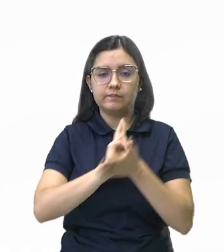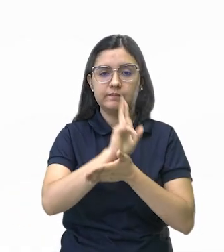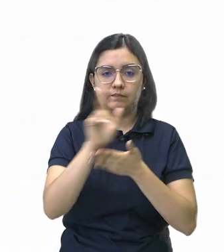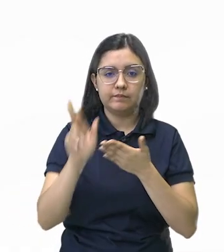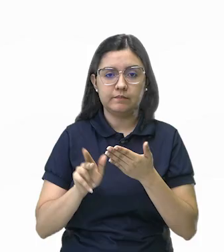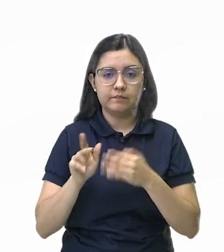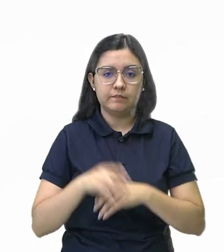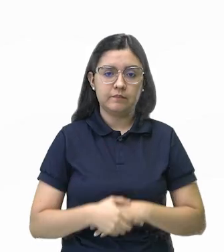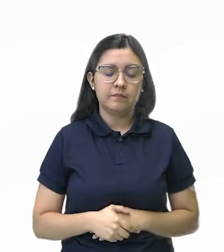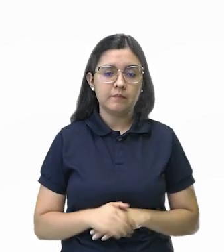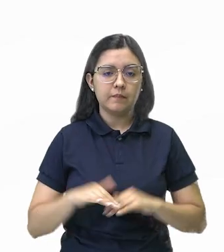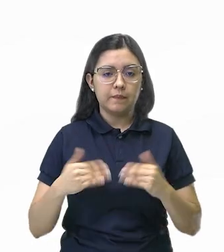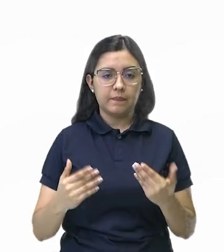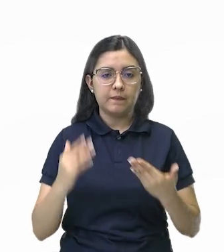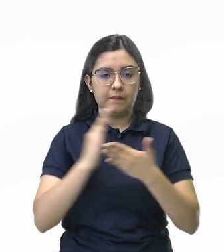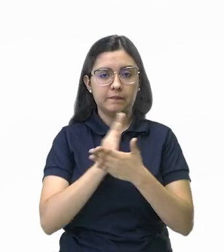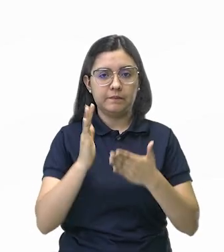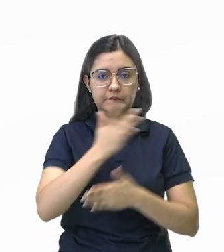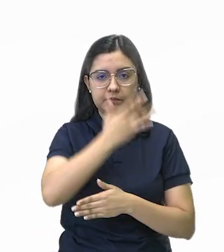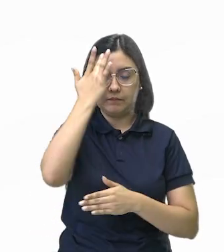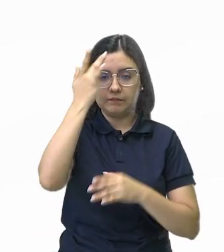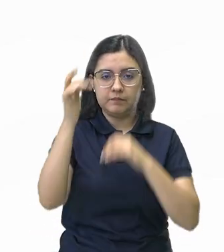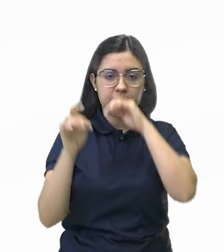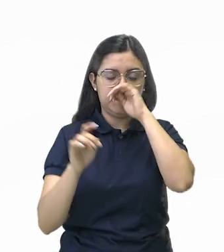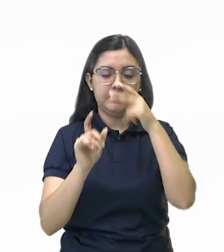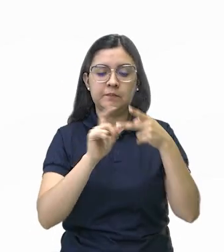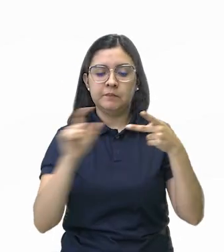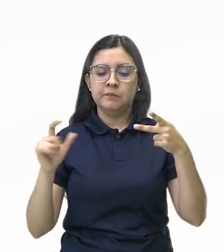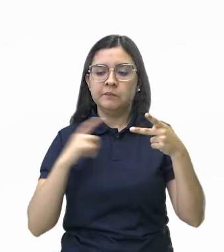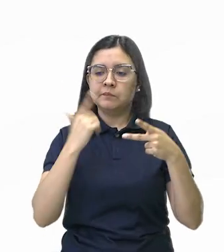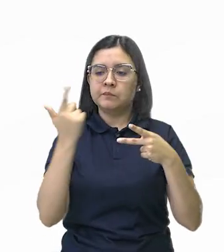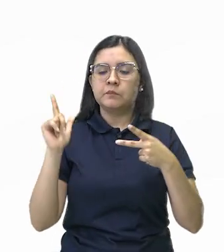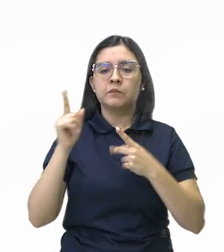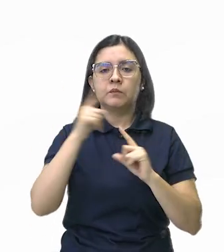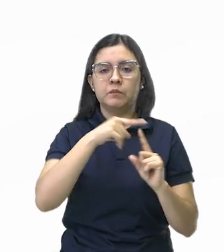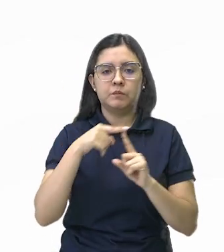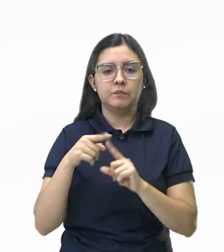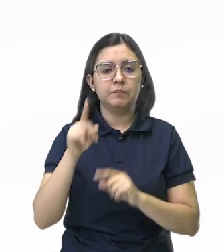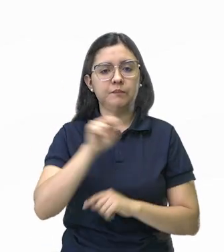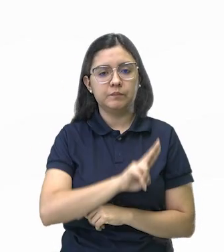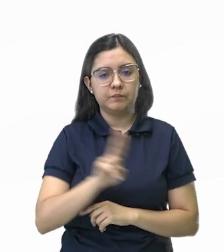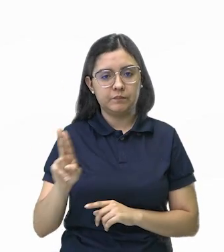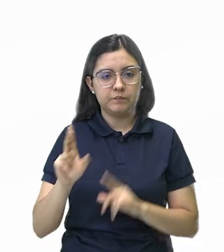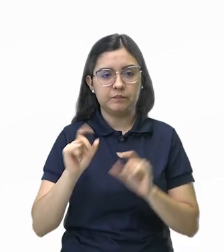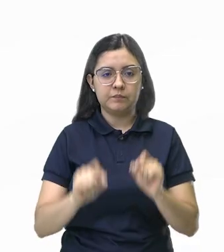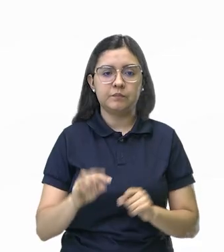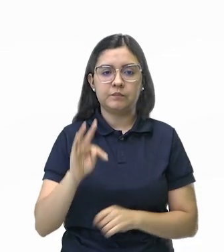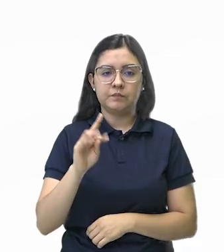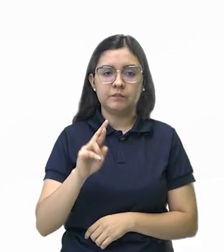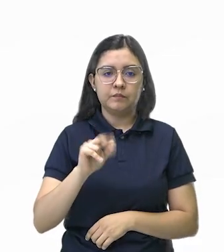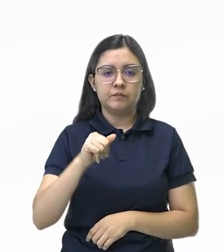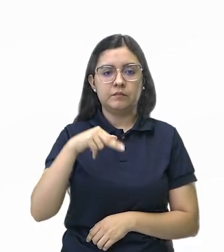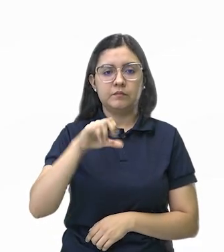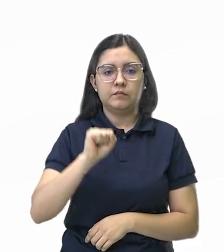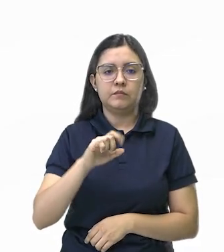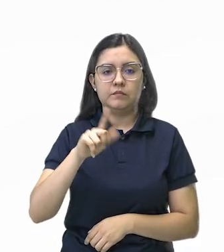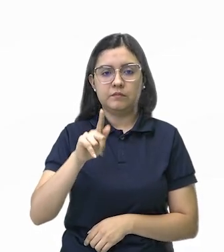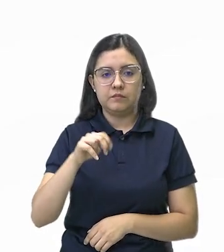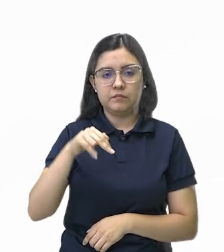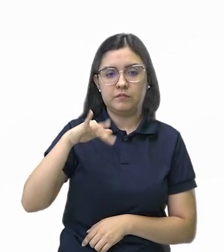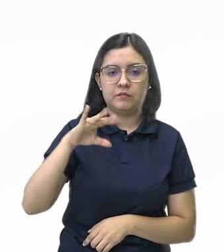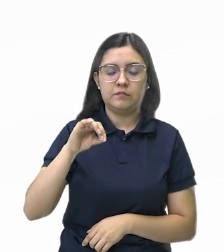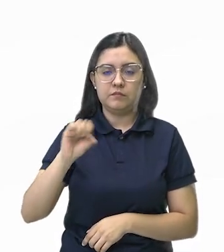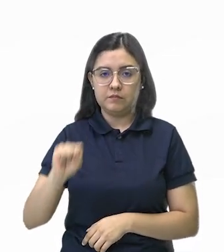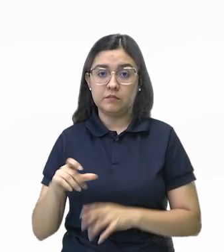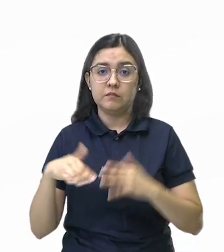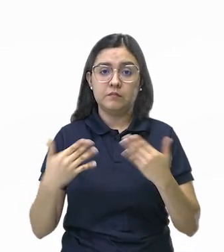tá? E aqueles que recebem genes de outras espécies são chamados de transgênicos. Então, perceba aí que no